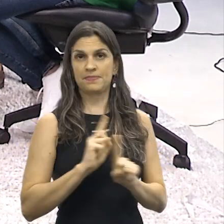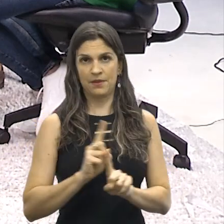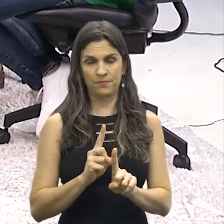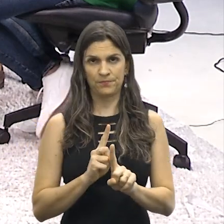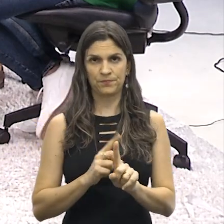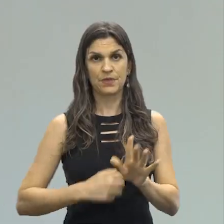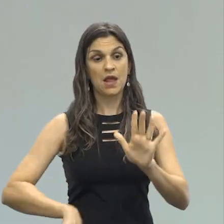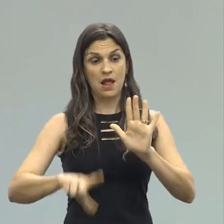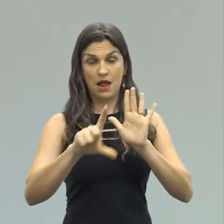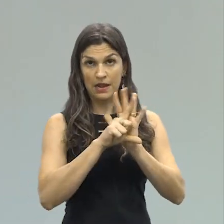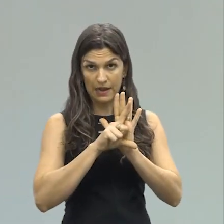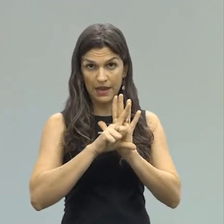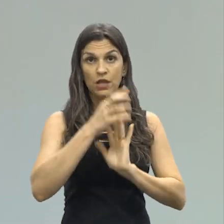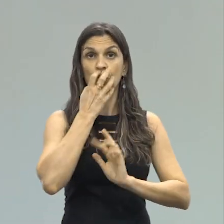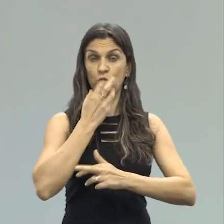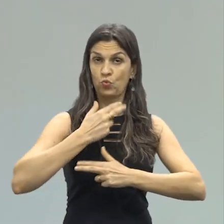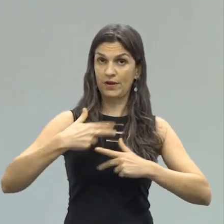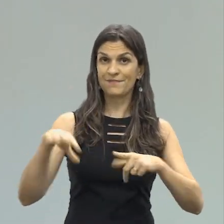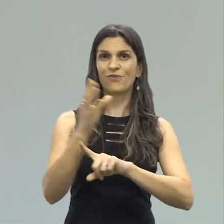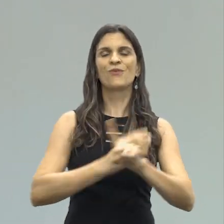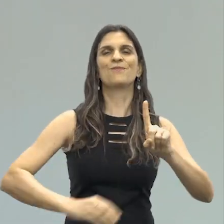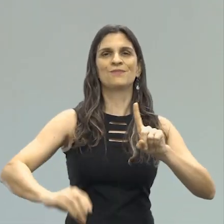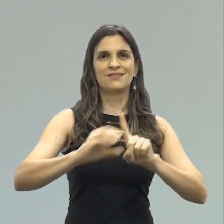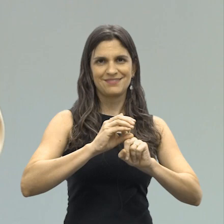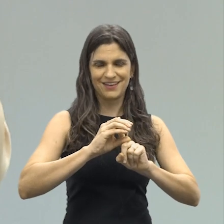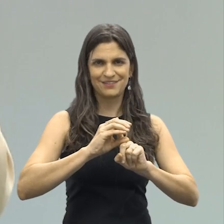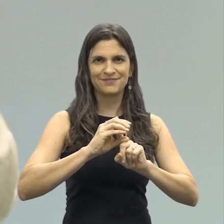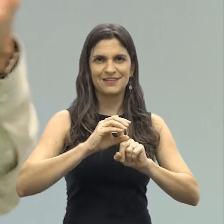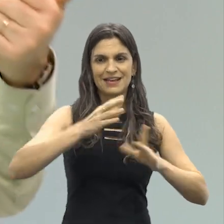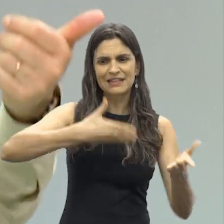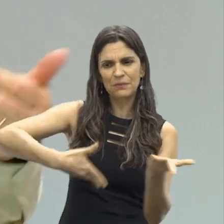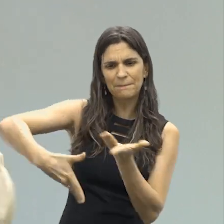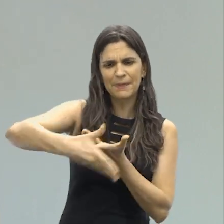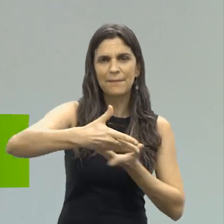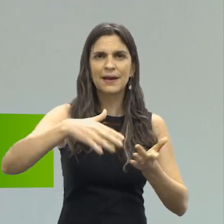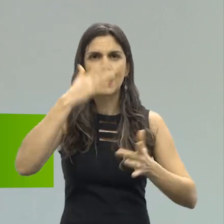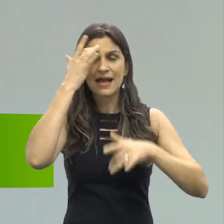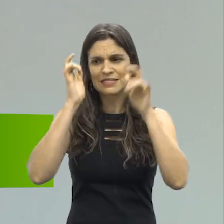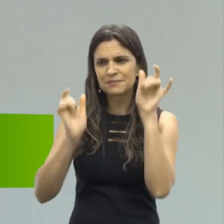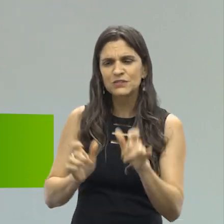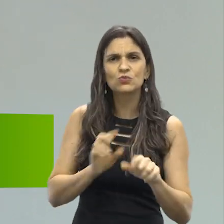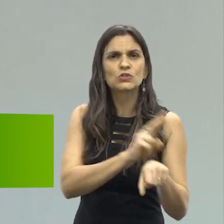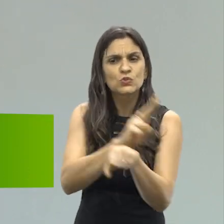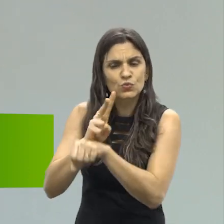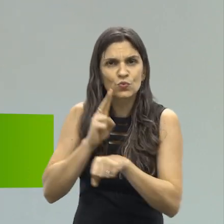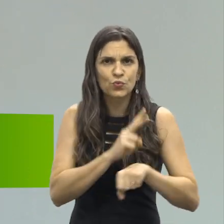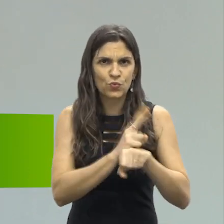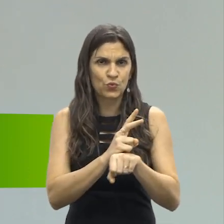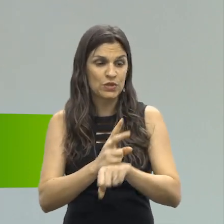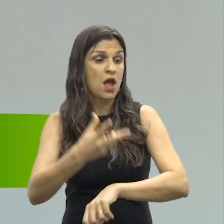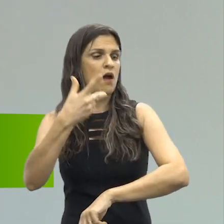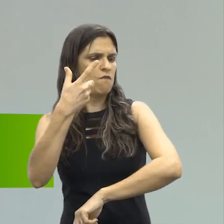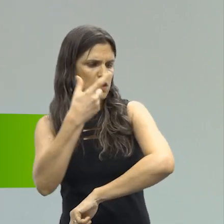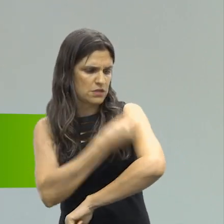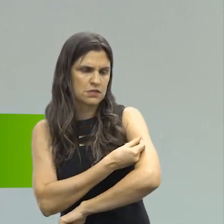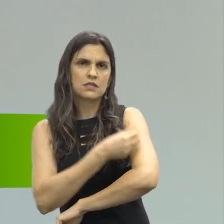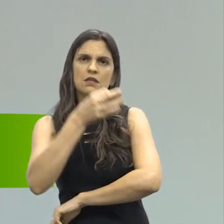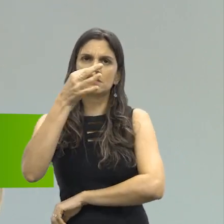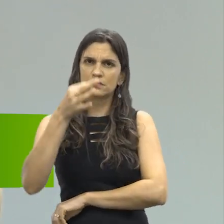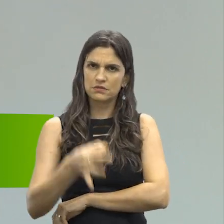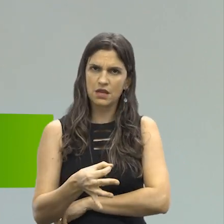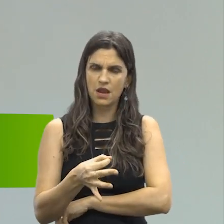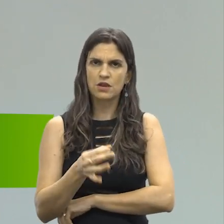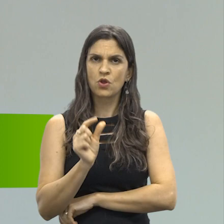comunitário, que você pode ter o animal na rua, o animal ele é identificado, ele é acompanhado, ele é chipado, ele é vacinado, tem uma pessoa